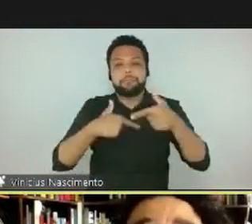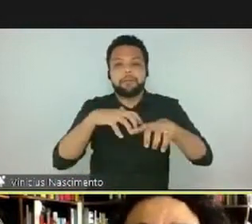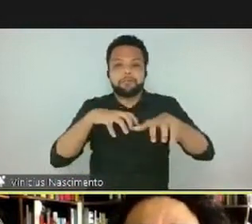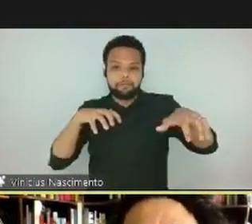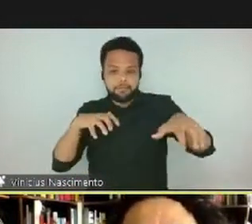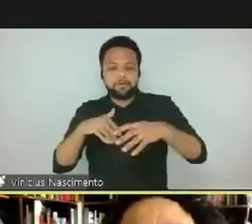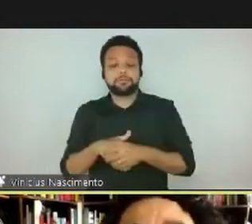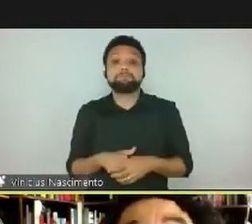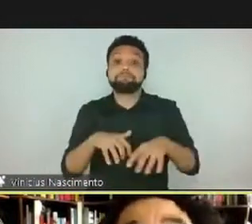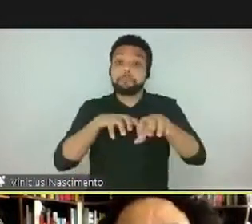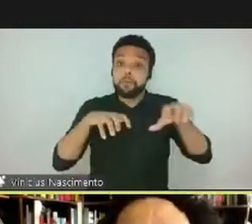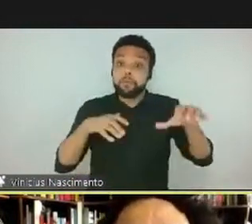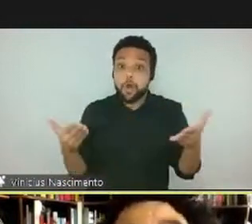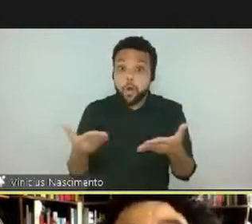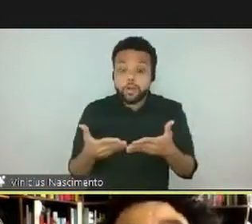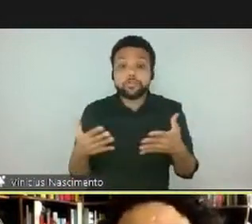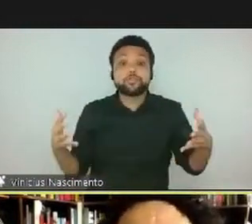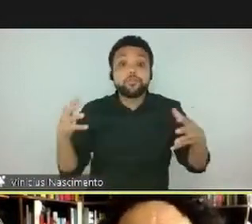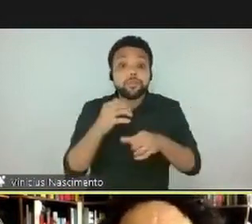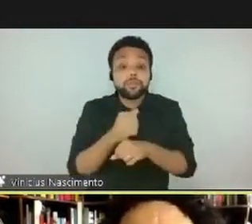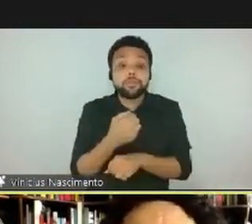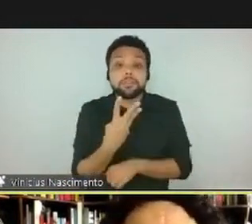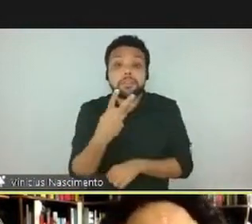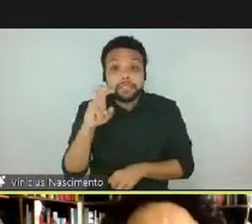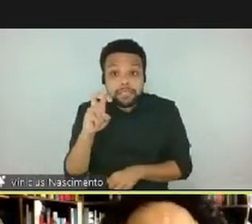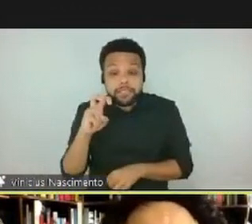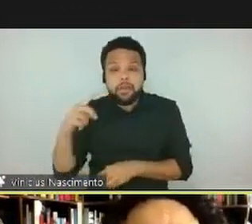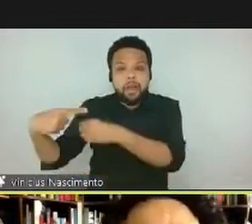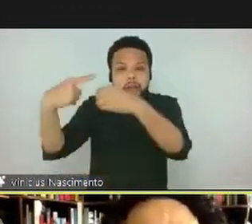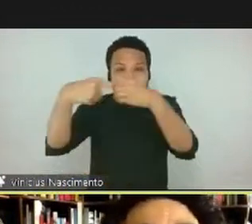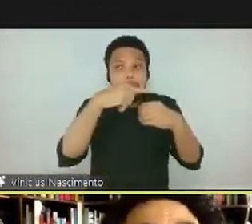em 35 cidades brasileiras.